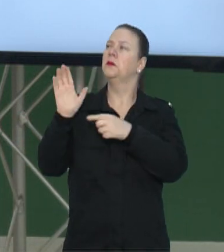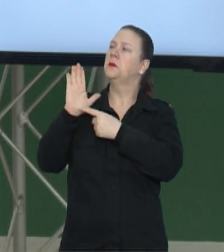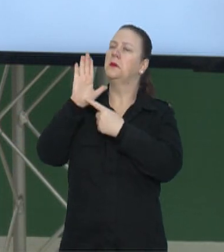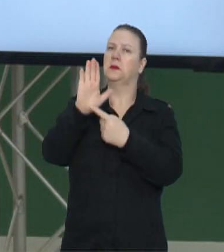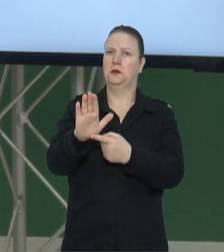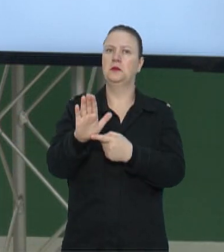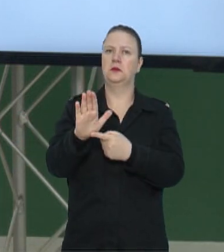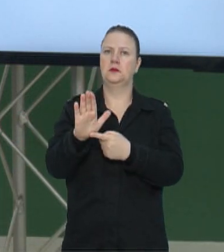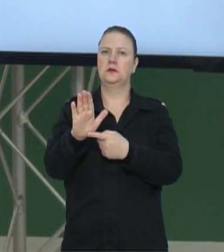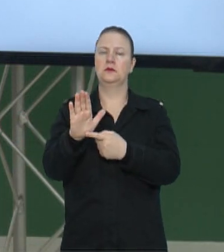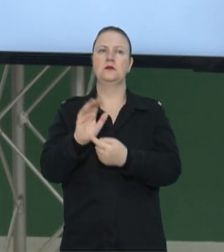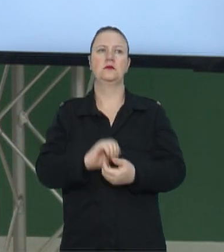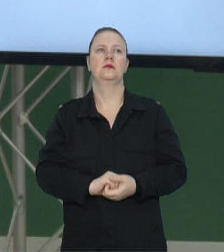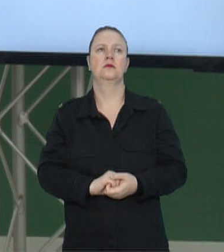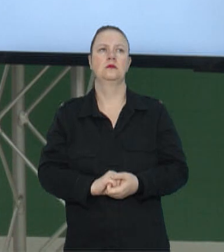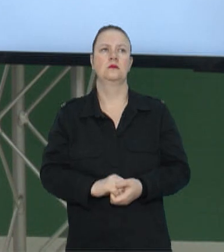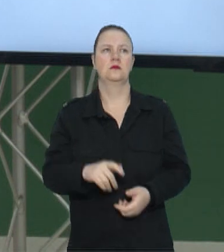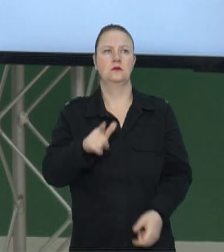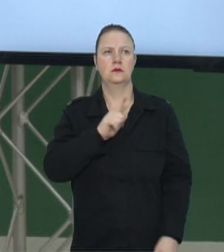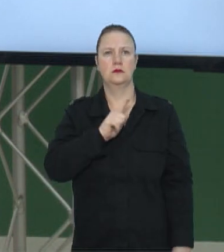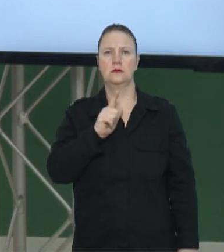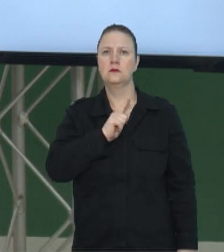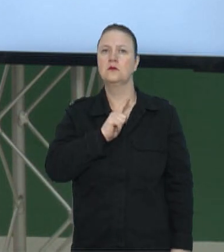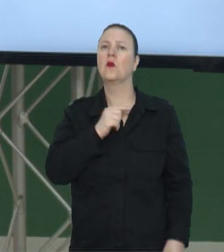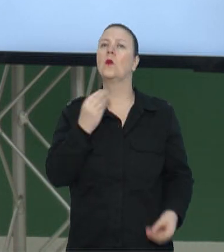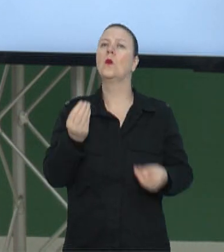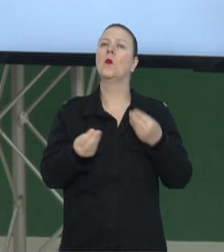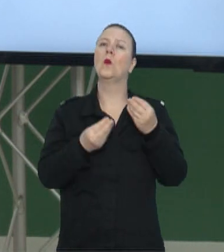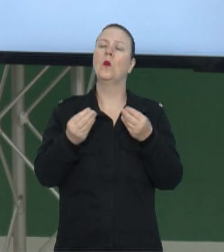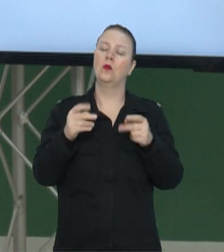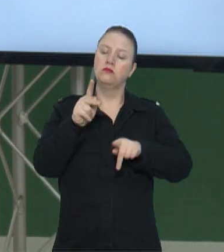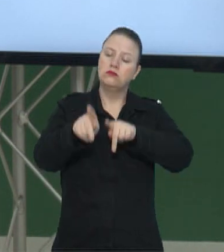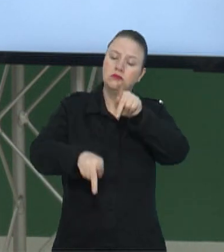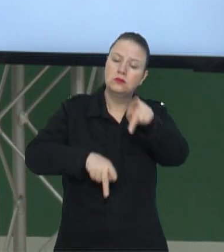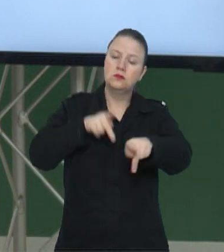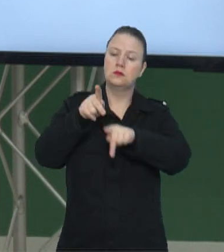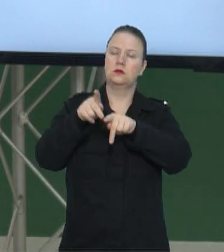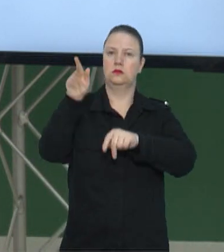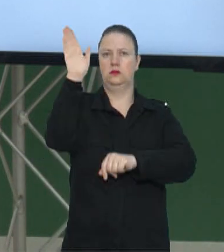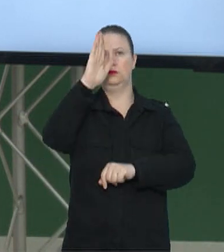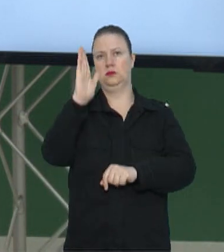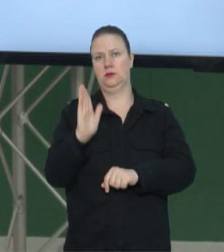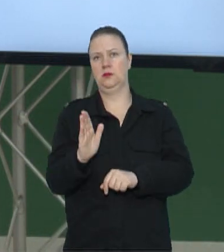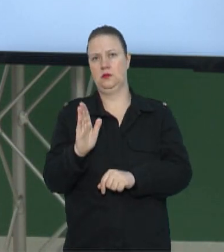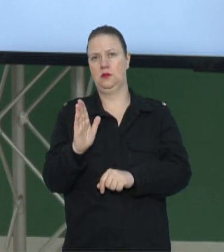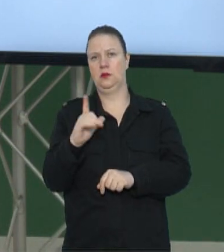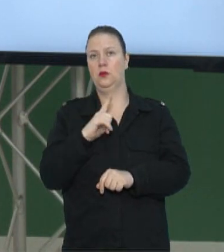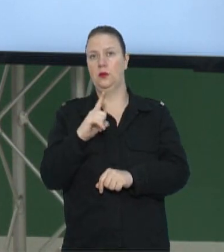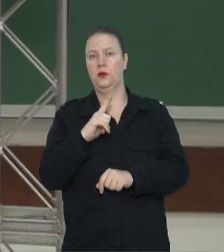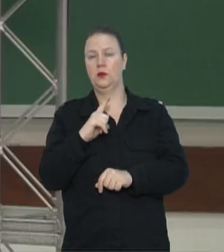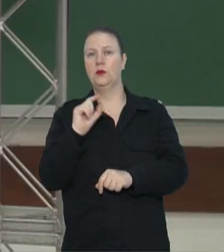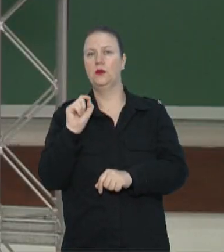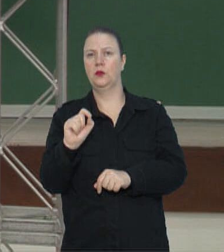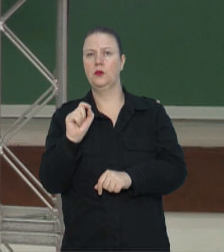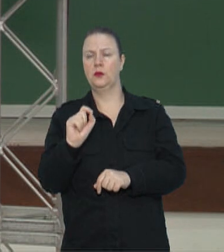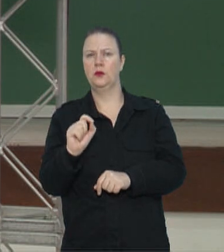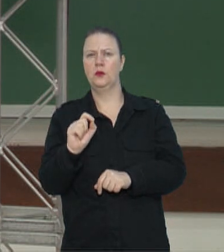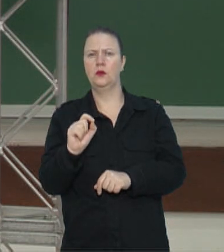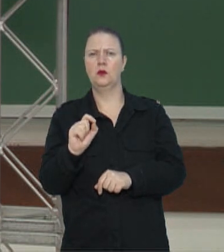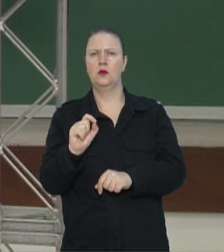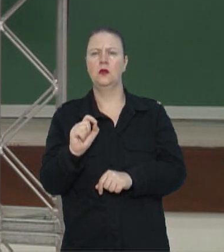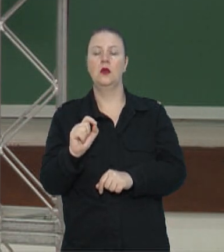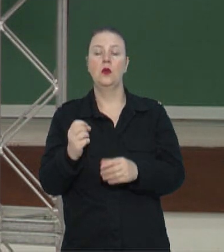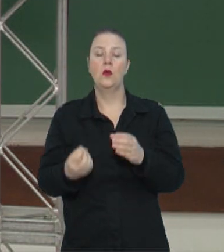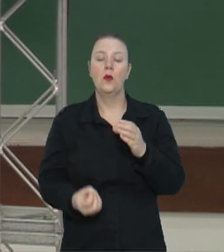que nós vamos ter ali? Nessa formação do povo brasileiro, a população brasileira é formada